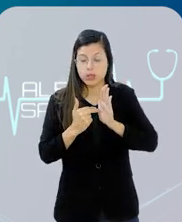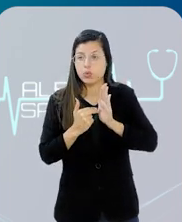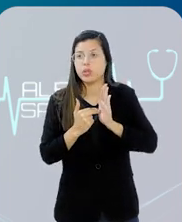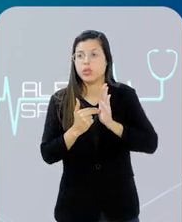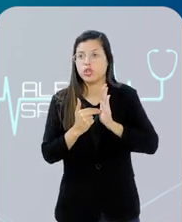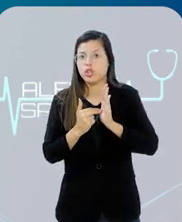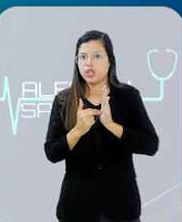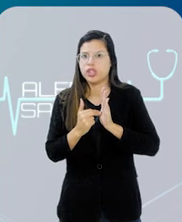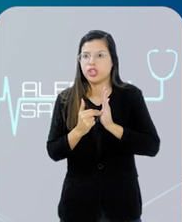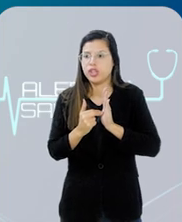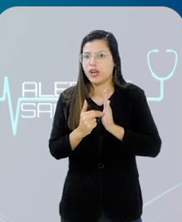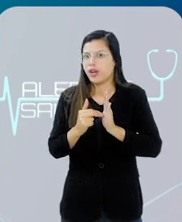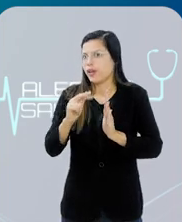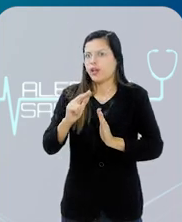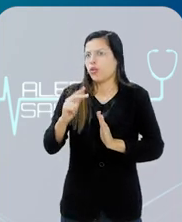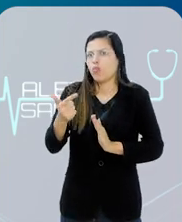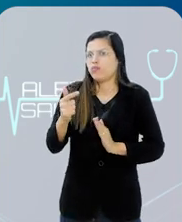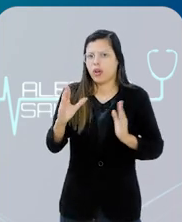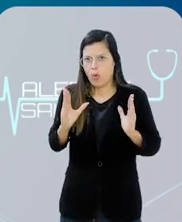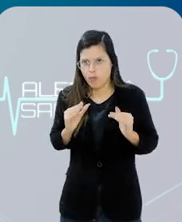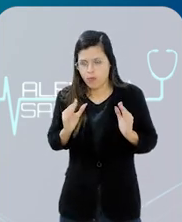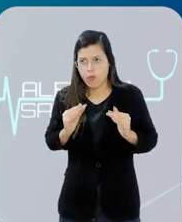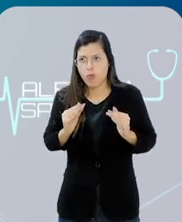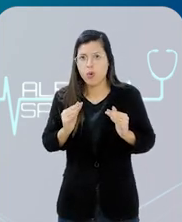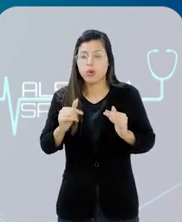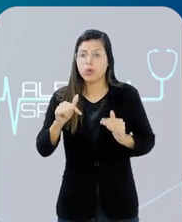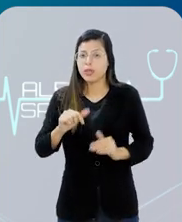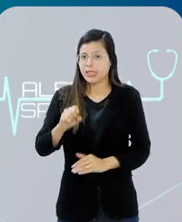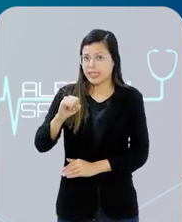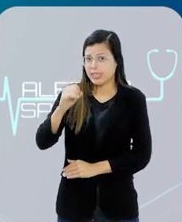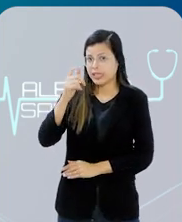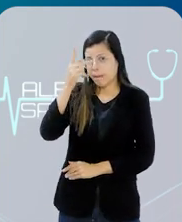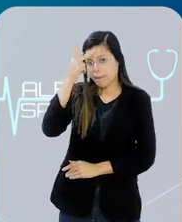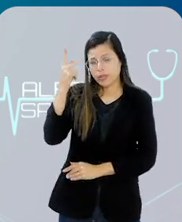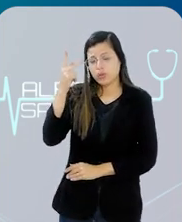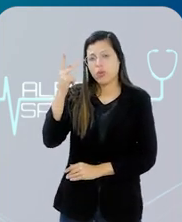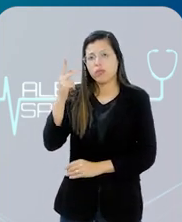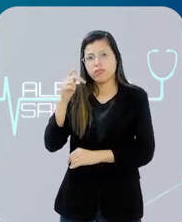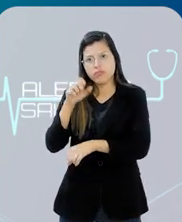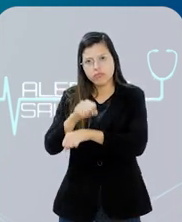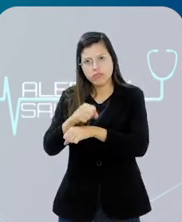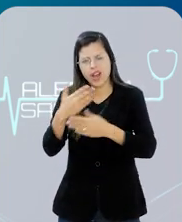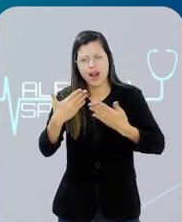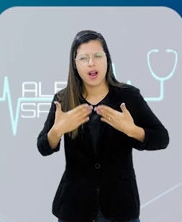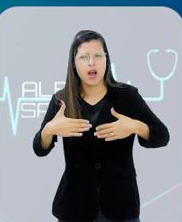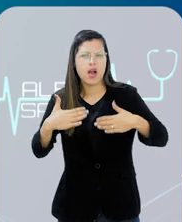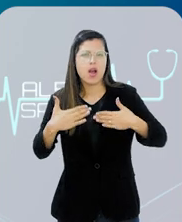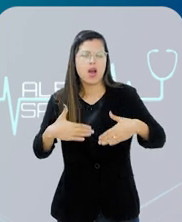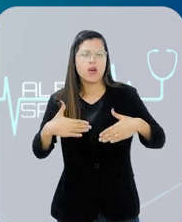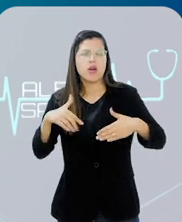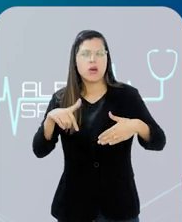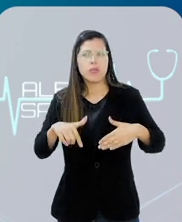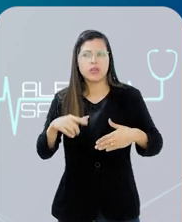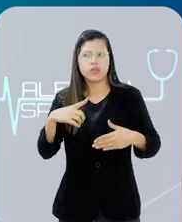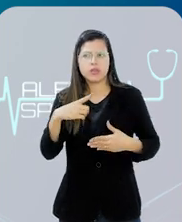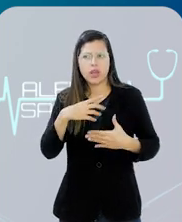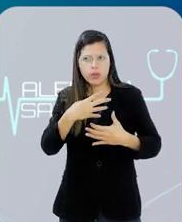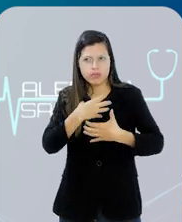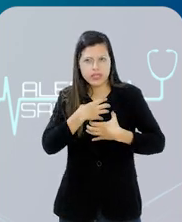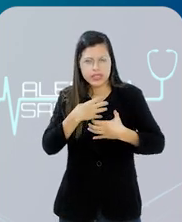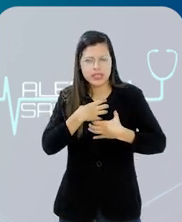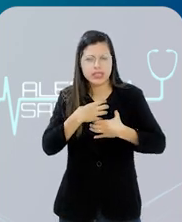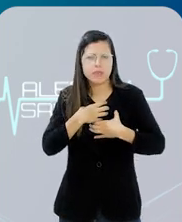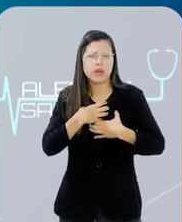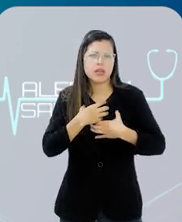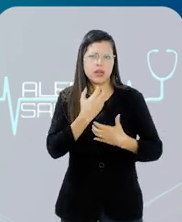não é uma cirurgia desconfortável. O paciente ficando nesses primeiros dias de repouso, ela tem uma sensibilidade